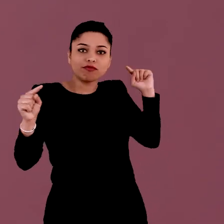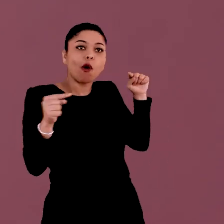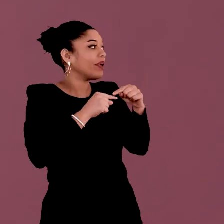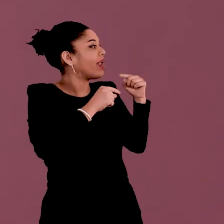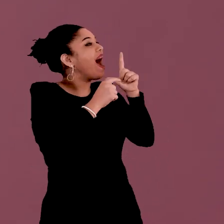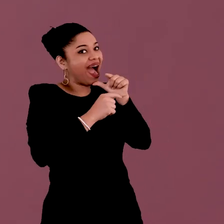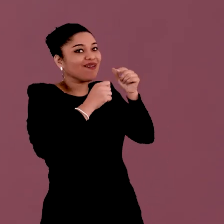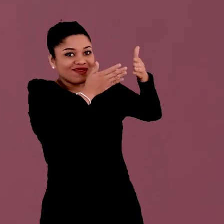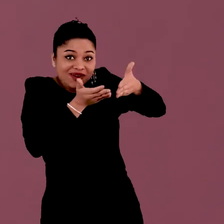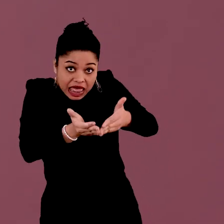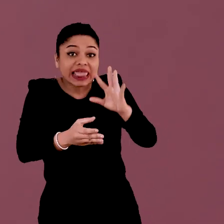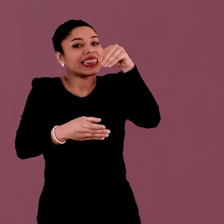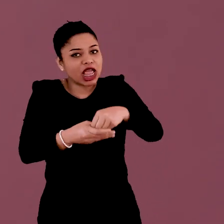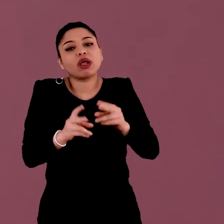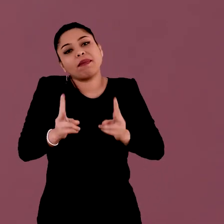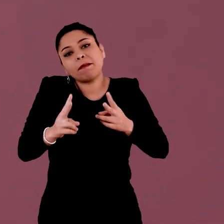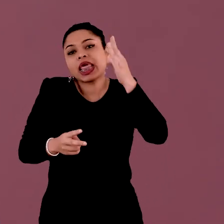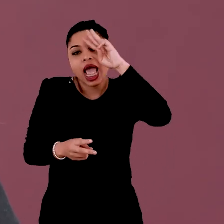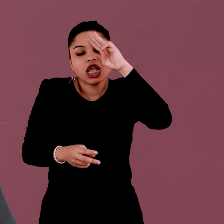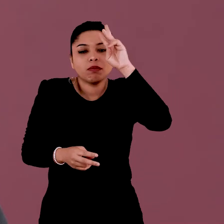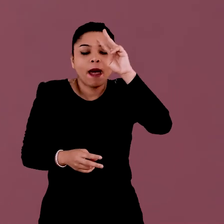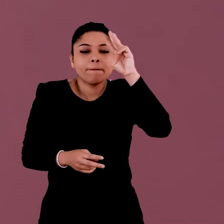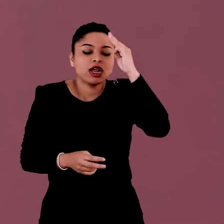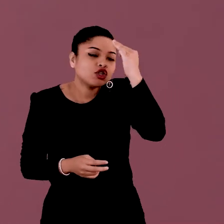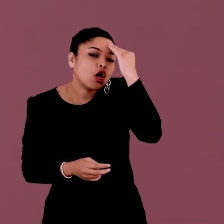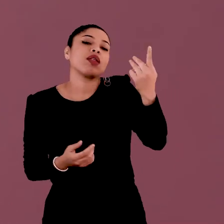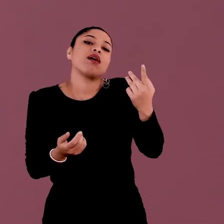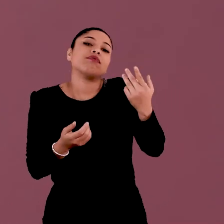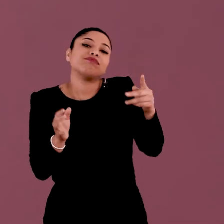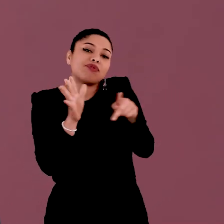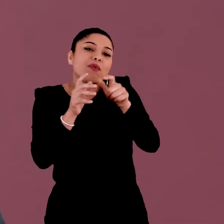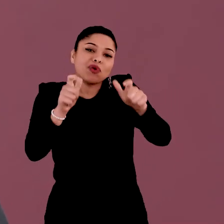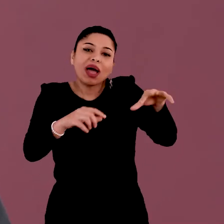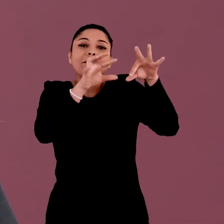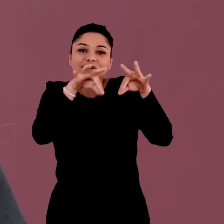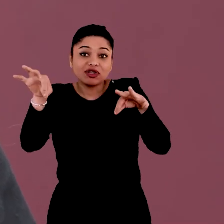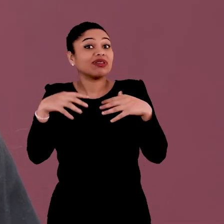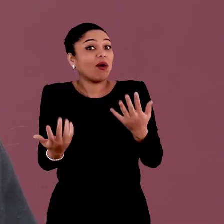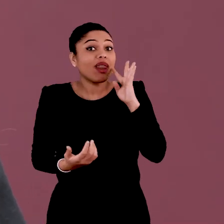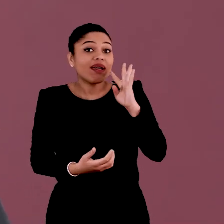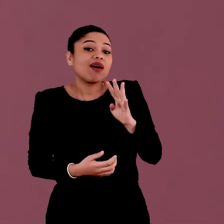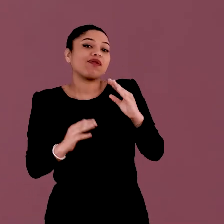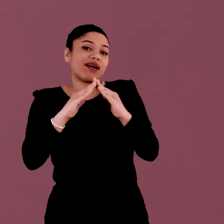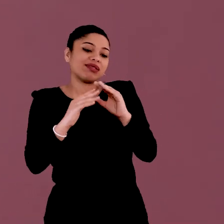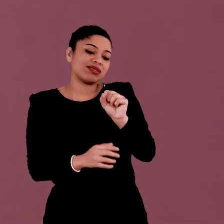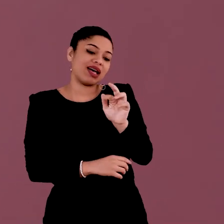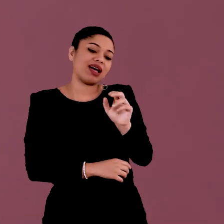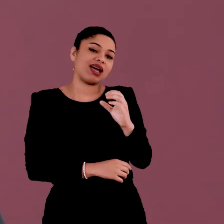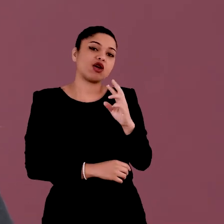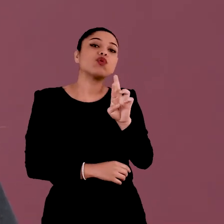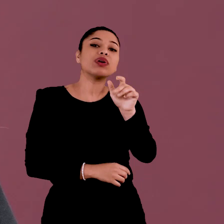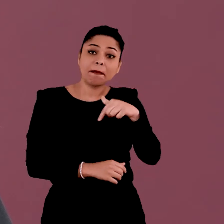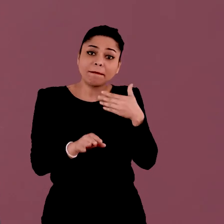nessa escala, normalmente, eles são pouco reconhecidos, mas eu acho que independente da escala, cada projeto é uma oportunidade